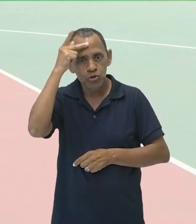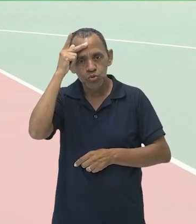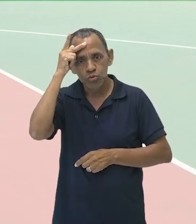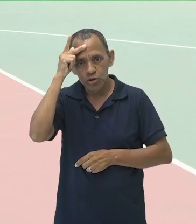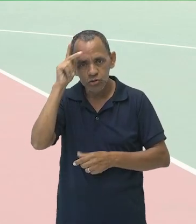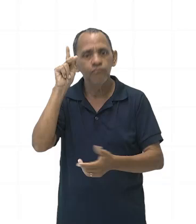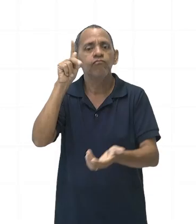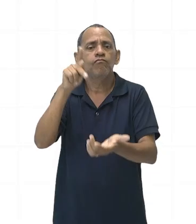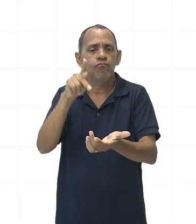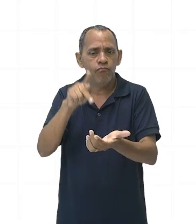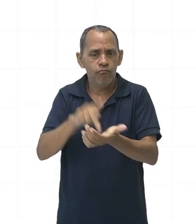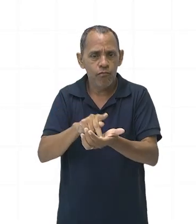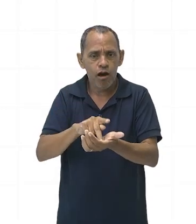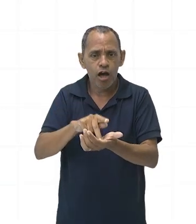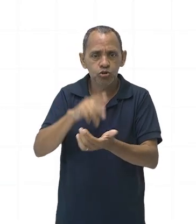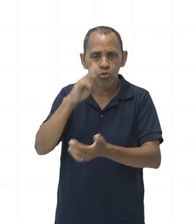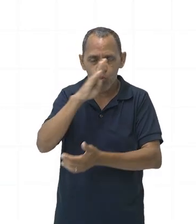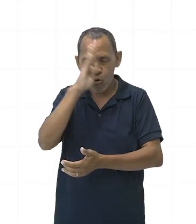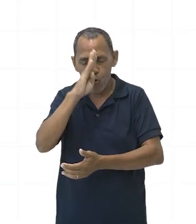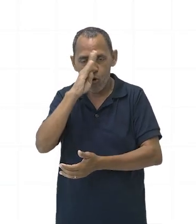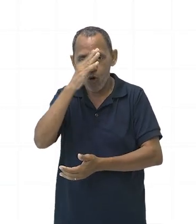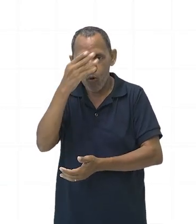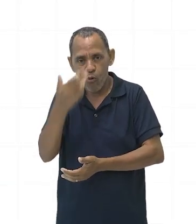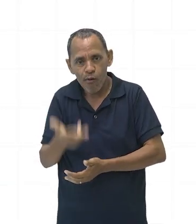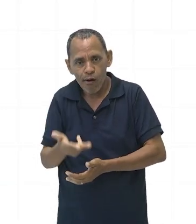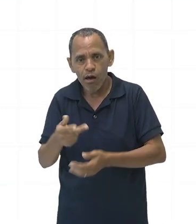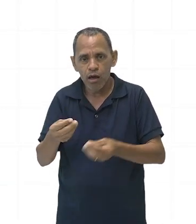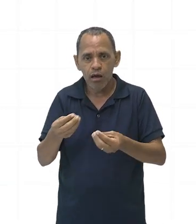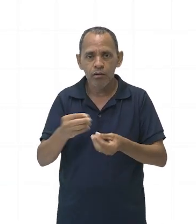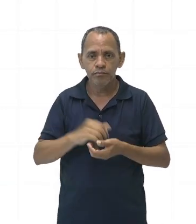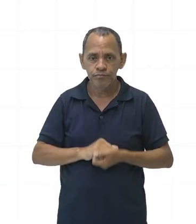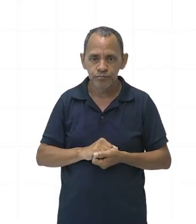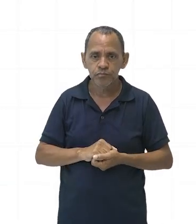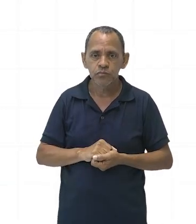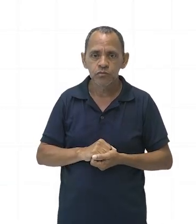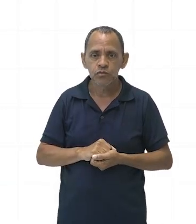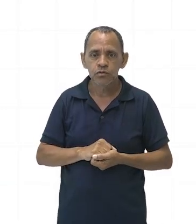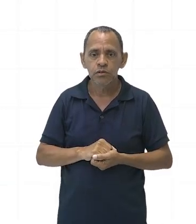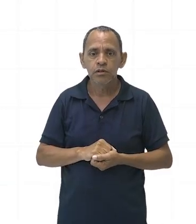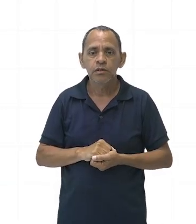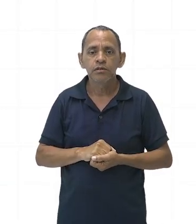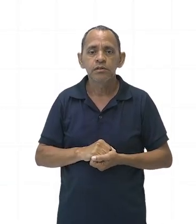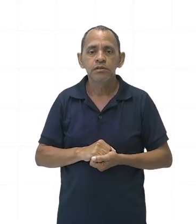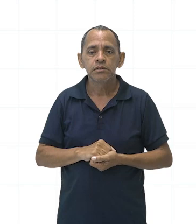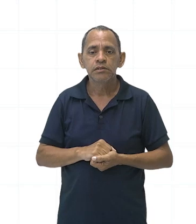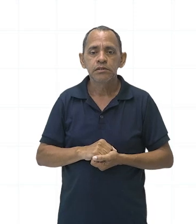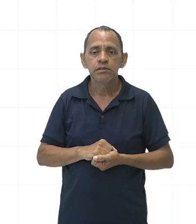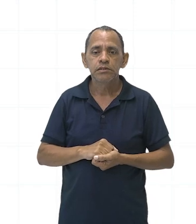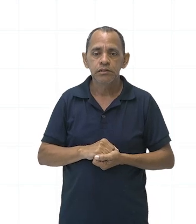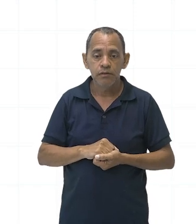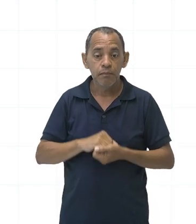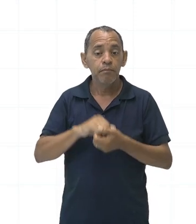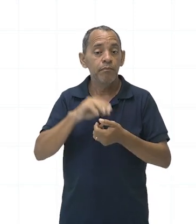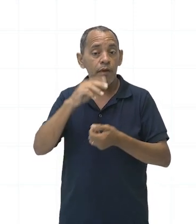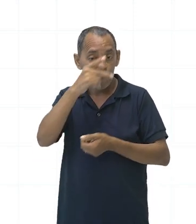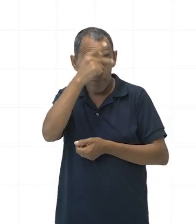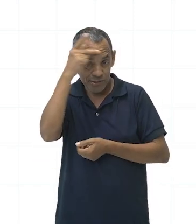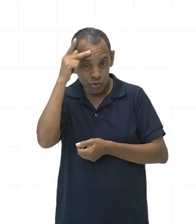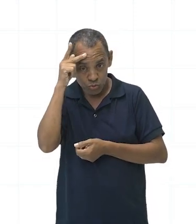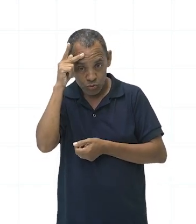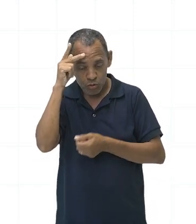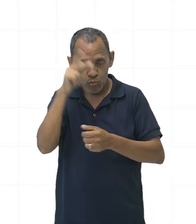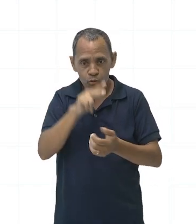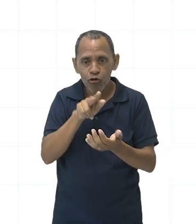preciso fazer? Vamos ver. Primeiro, você vai manter o acidentado deitado, como vocês estão vendo aí na